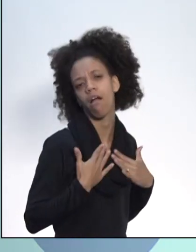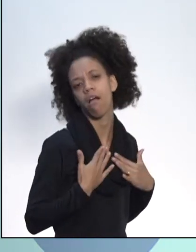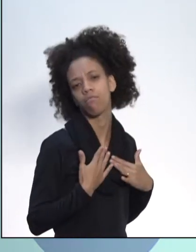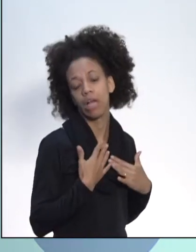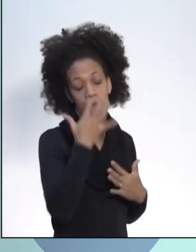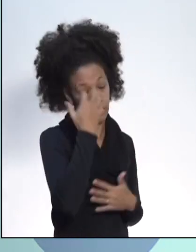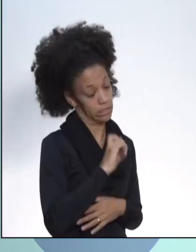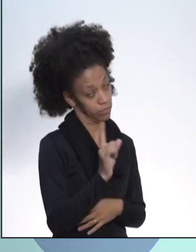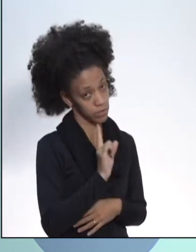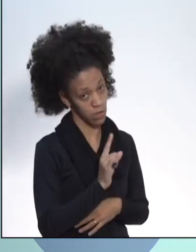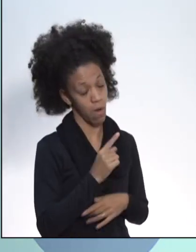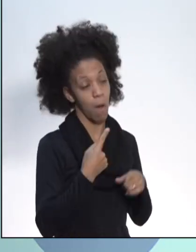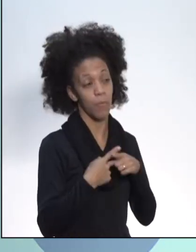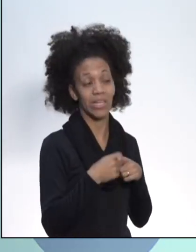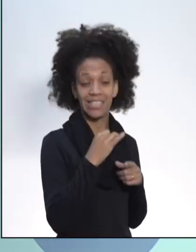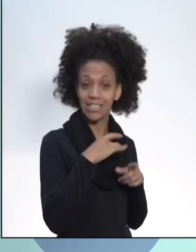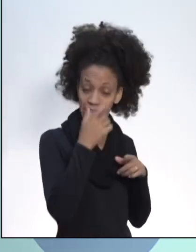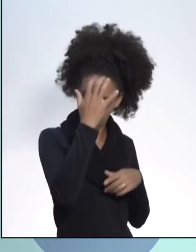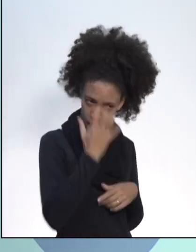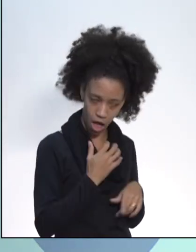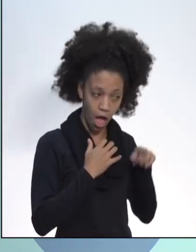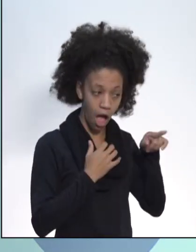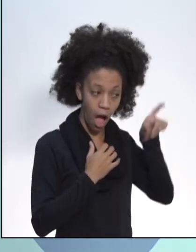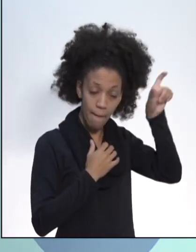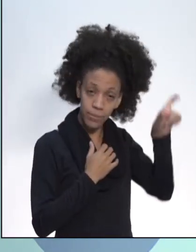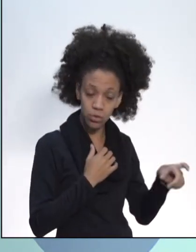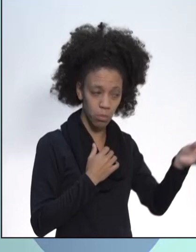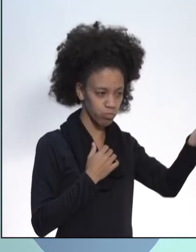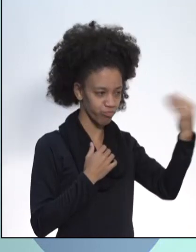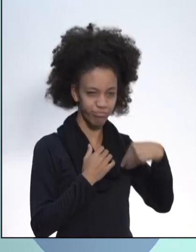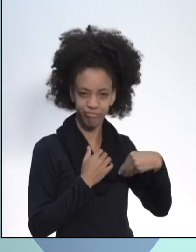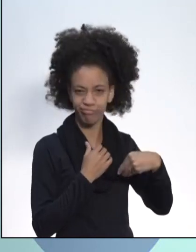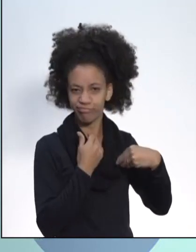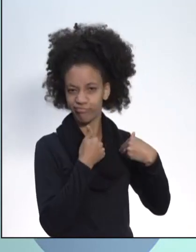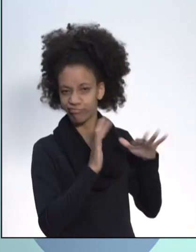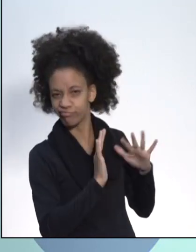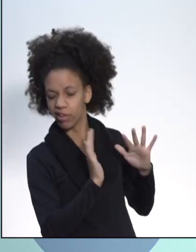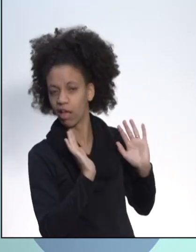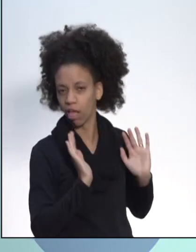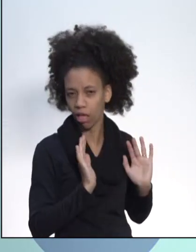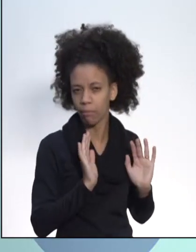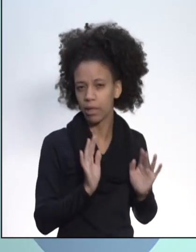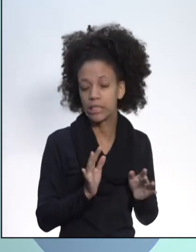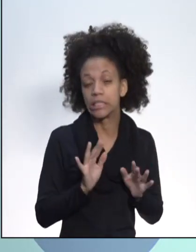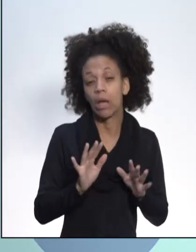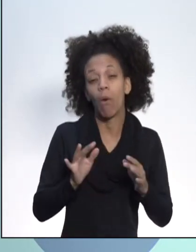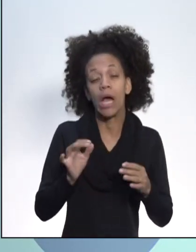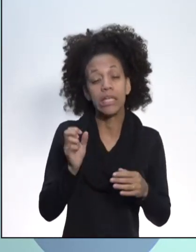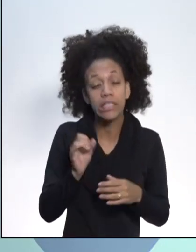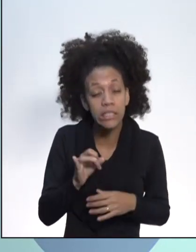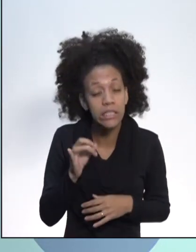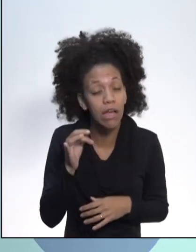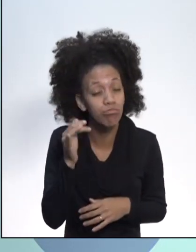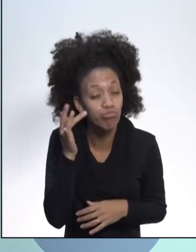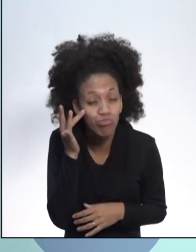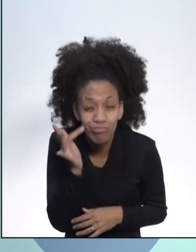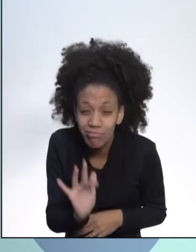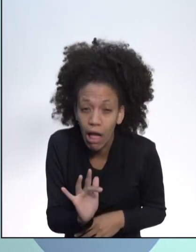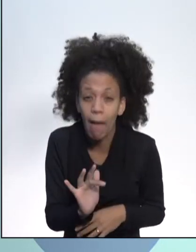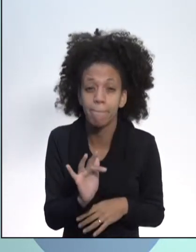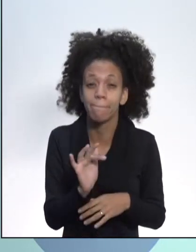vocês consigam. Principalmente quando a gente fala de sentimentos. Se a gente não souber claramente o que